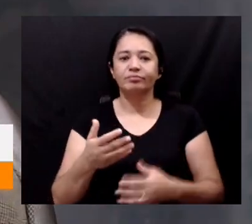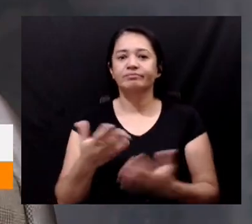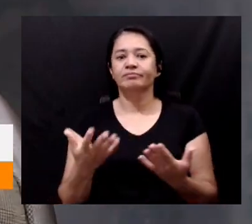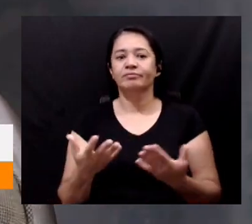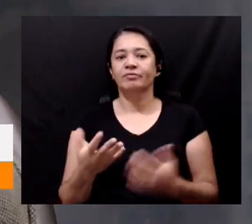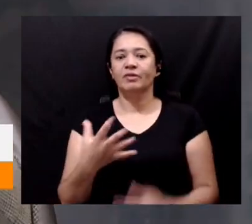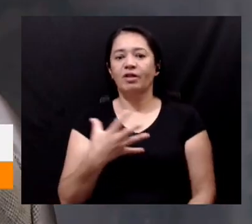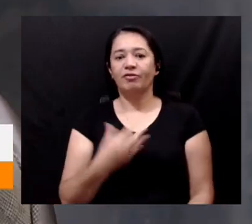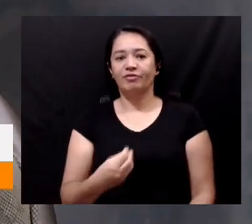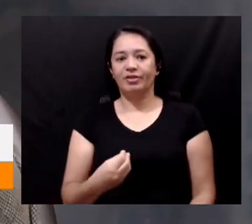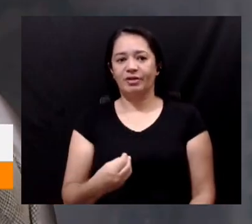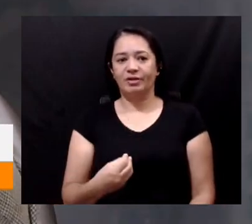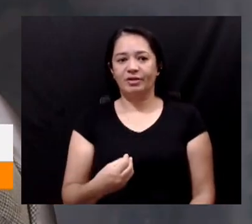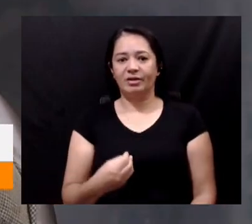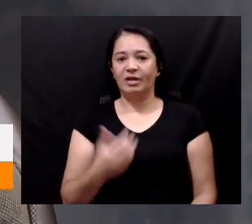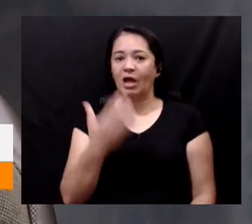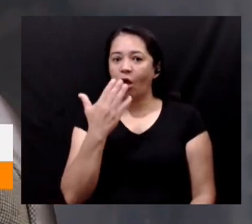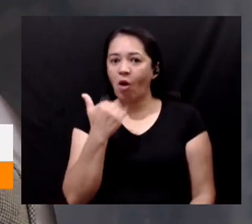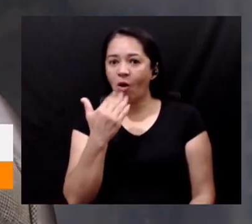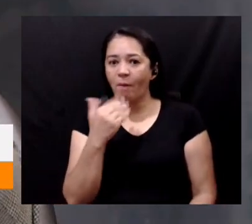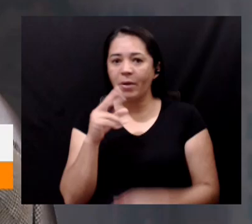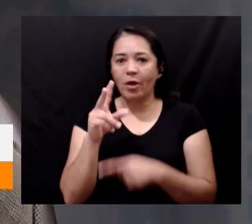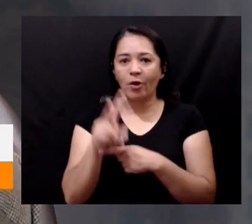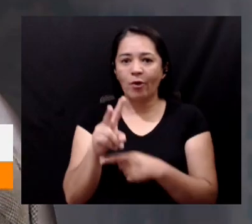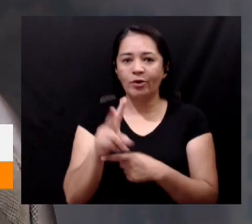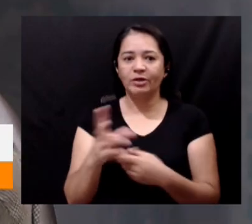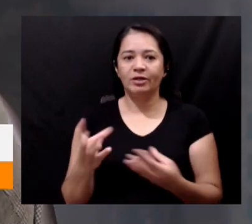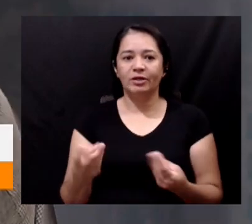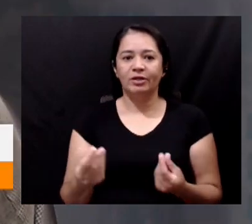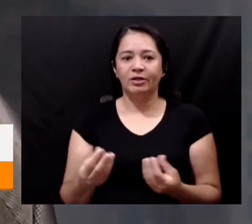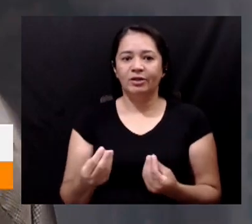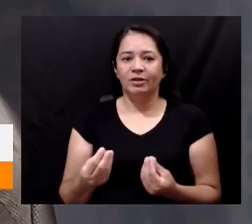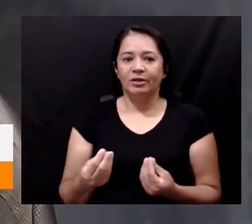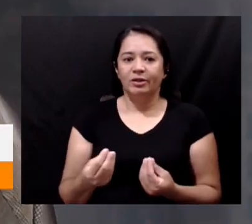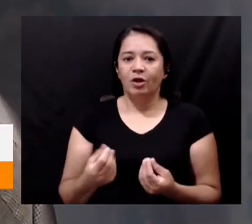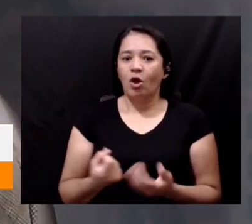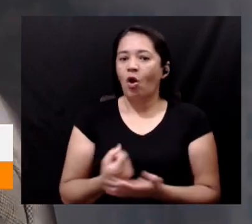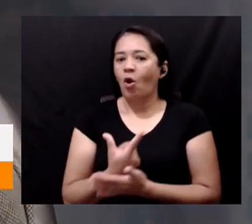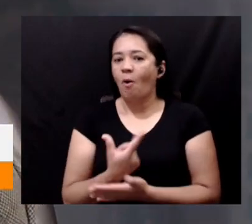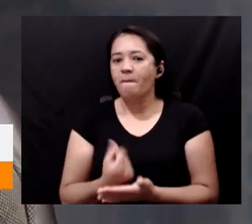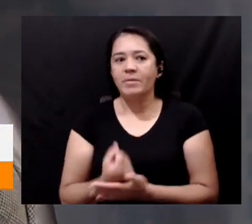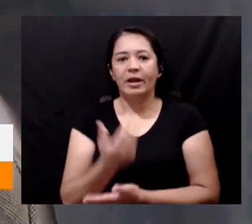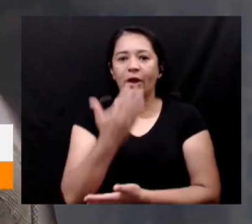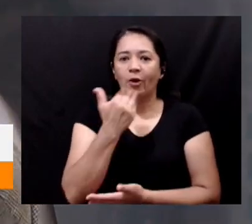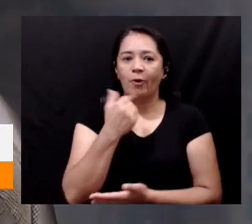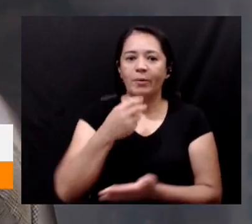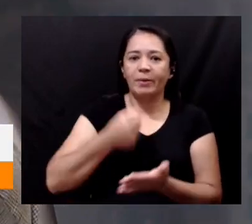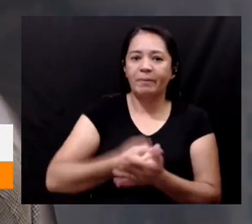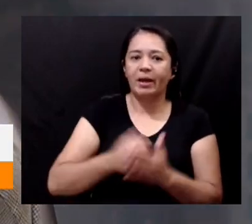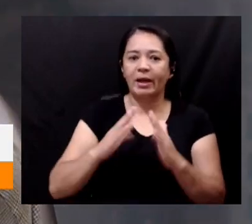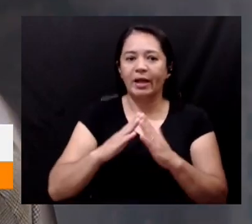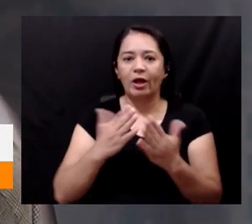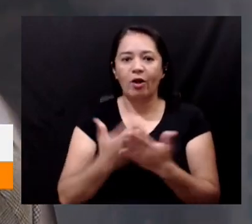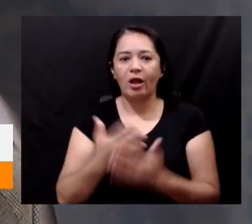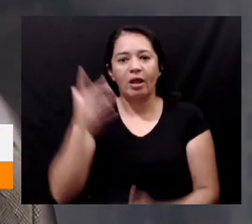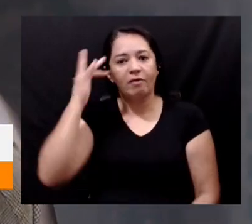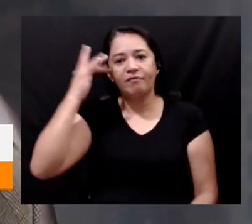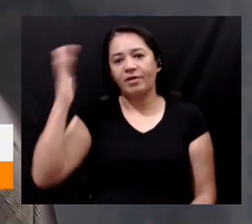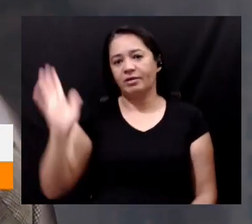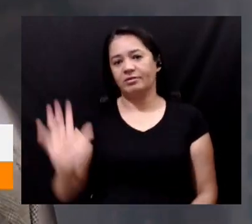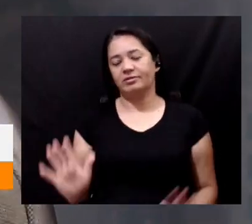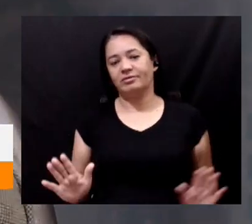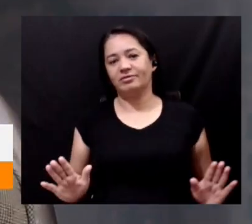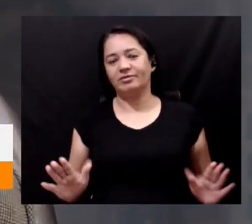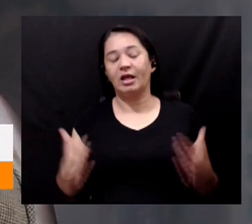de alimentar, a parte de comprar comida, pagar a escola, é a parte mais fácil. É mais tranquilo, É.